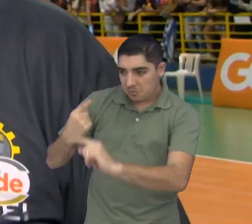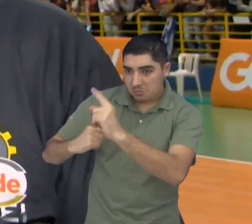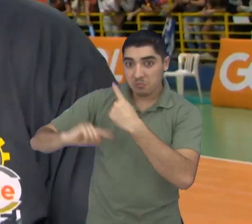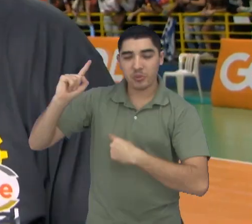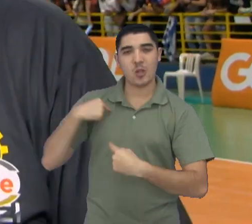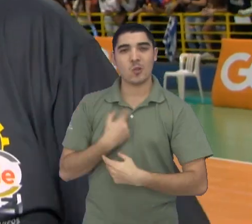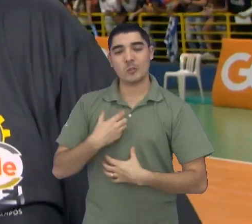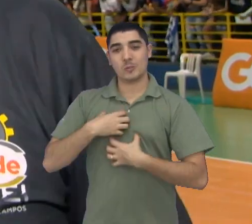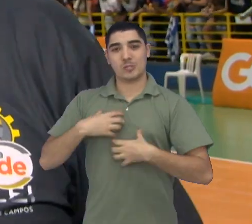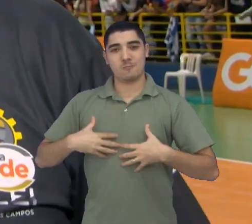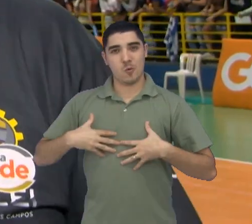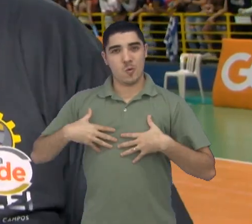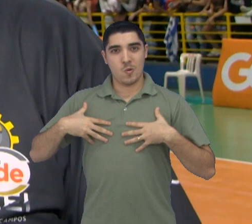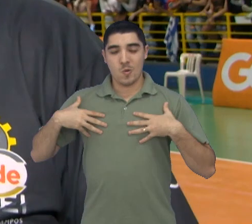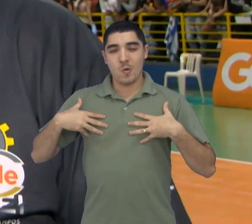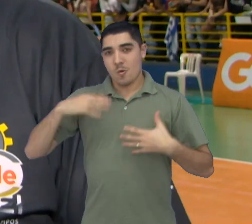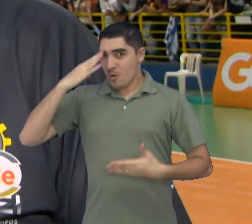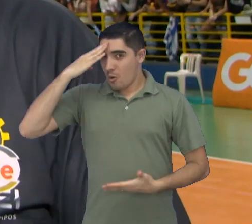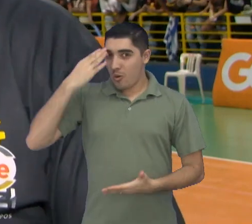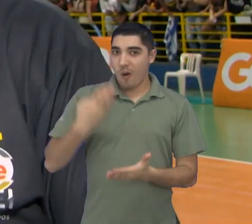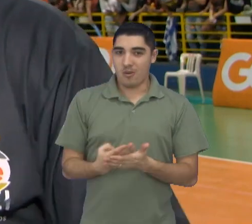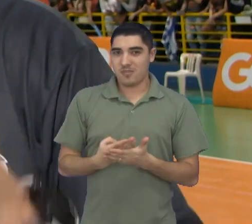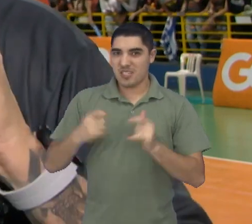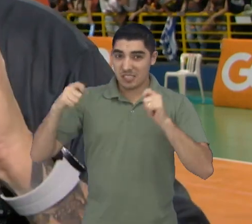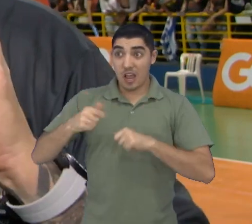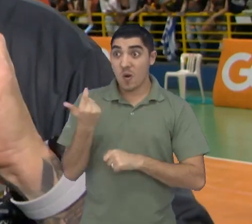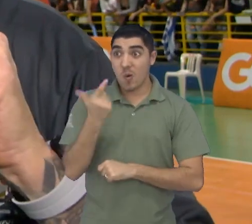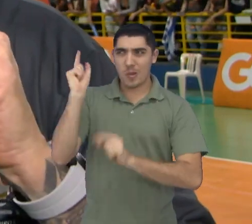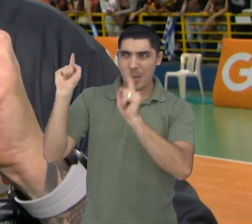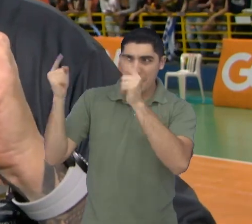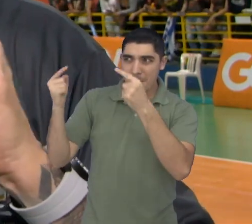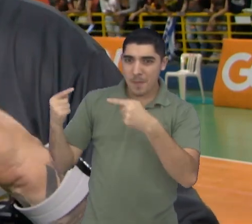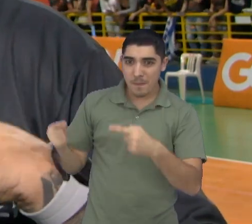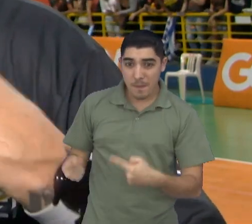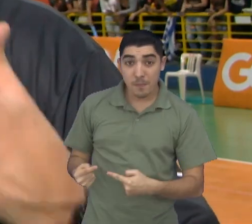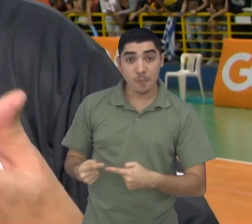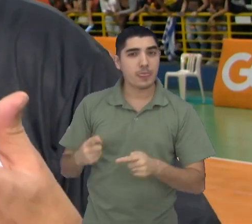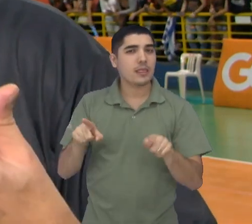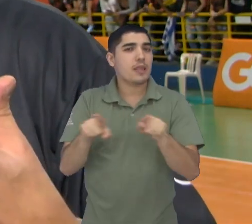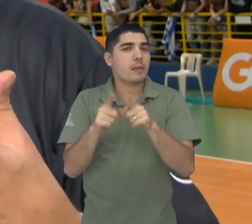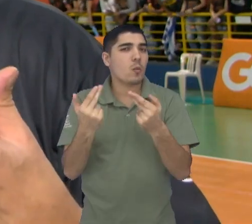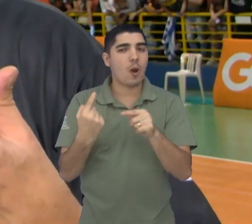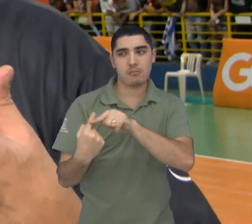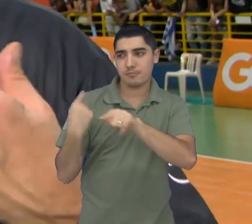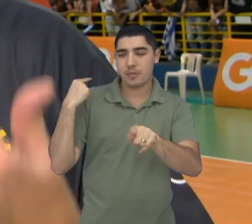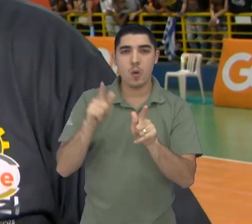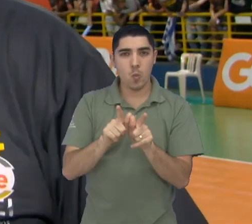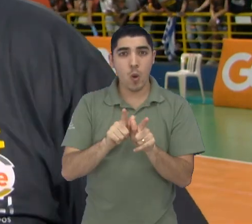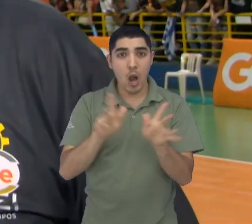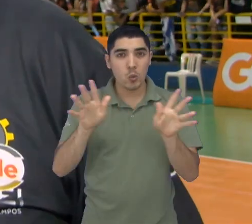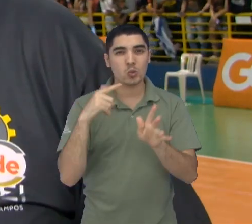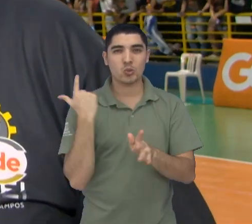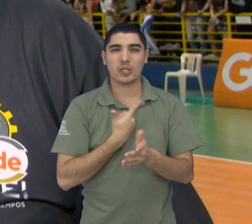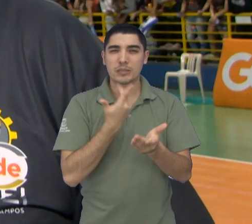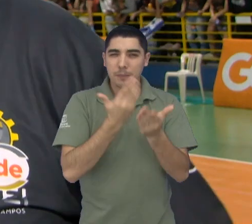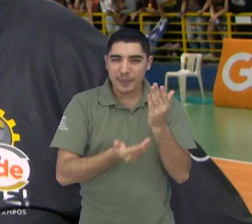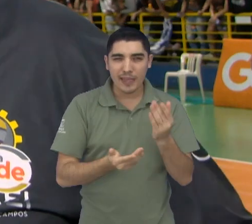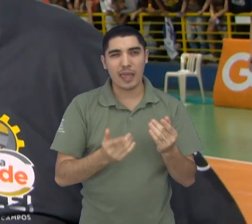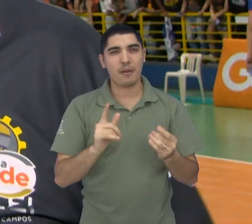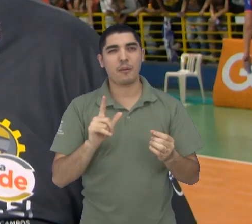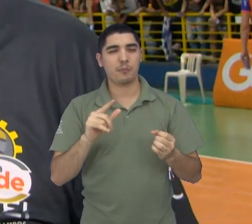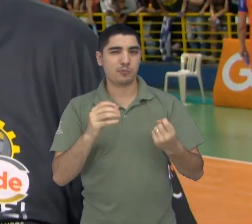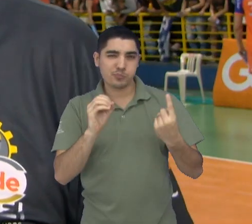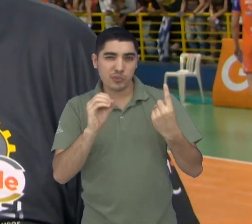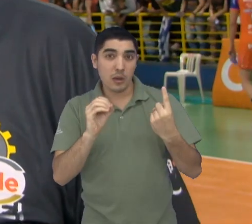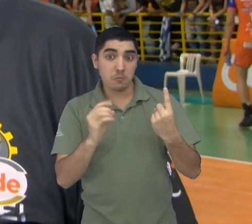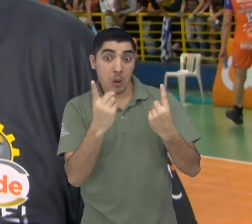né? Confiante nas próximas partidas. Veio da partida de Guarulhos que a gente deu uma virada, estava perdendo o primeiro set e o